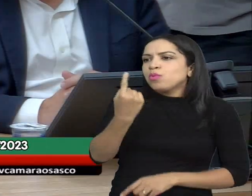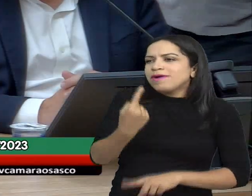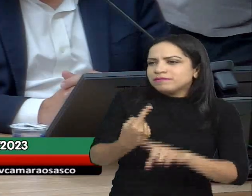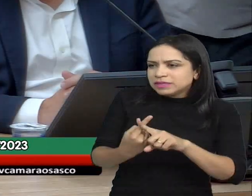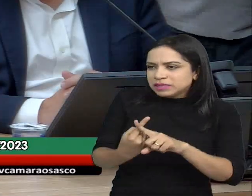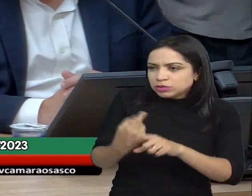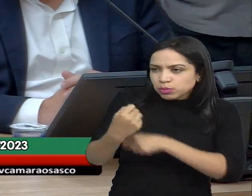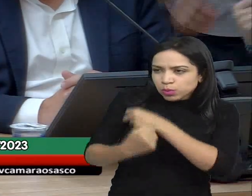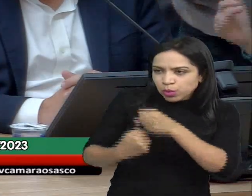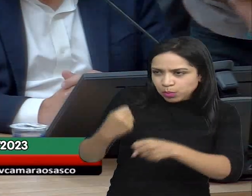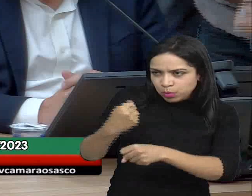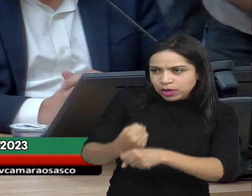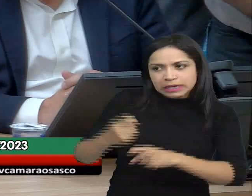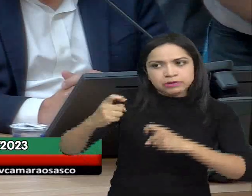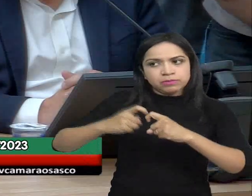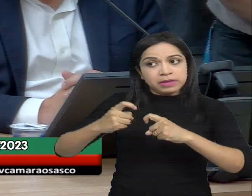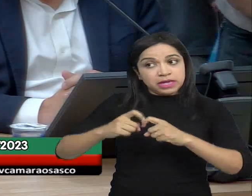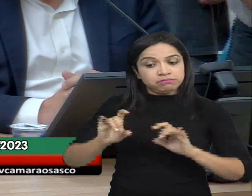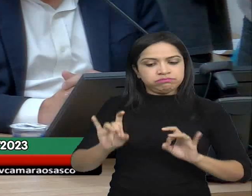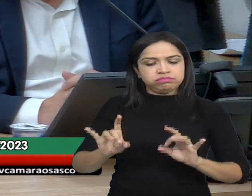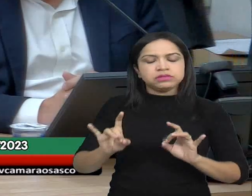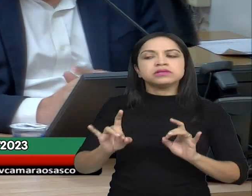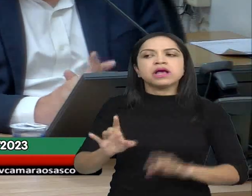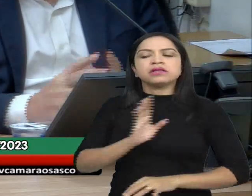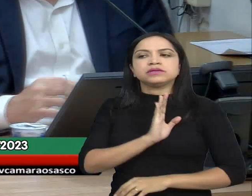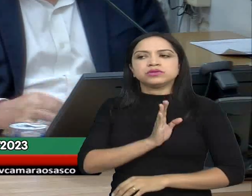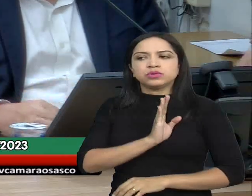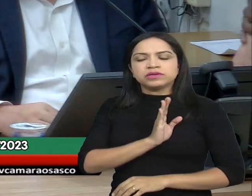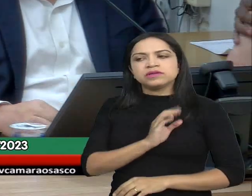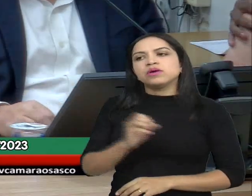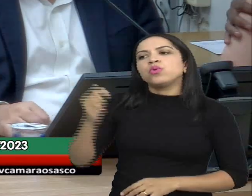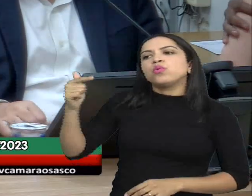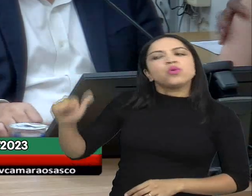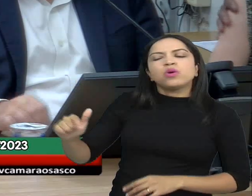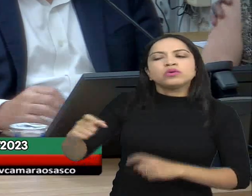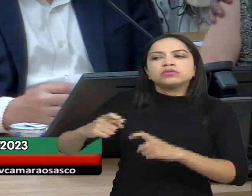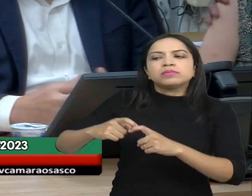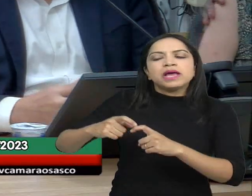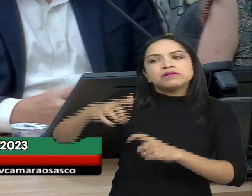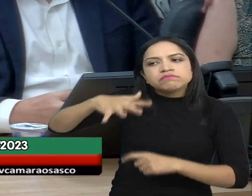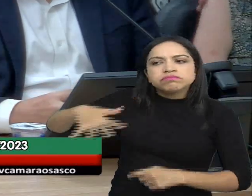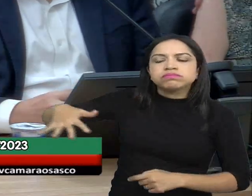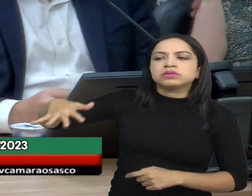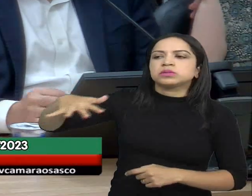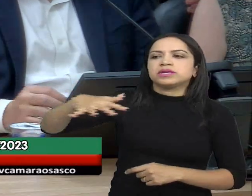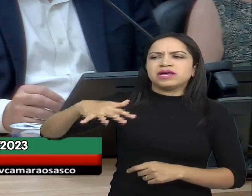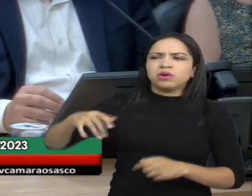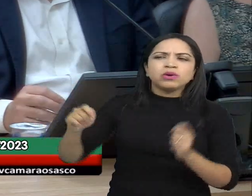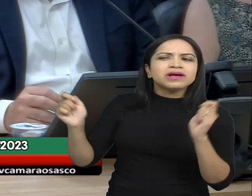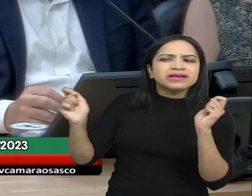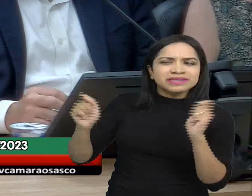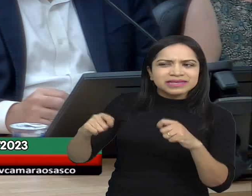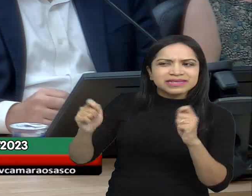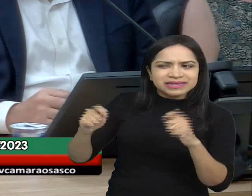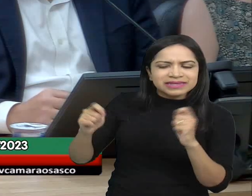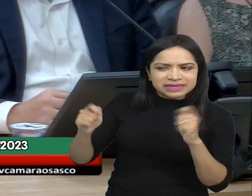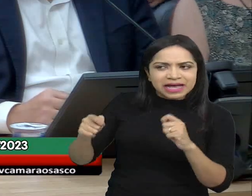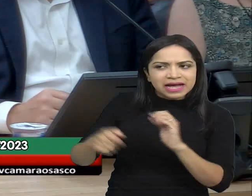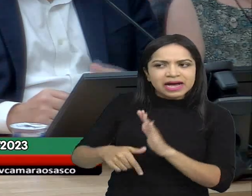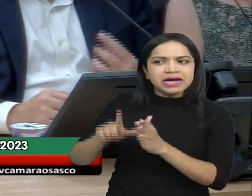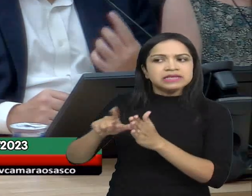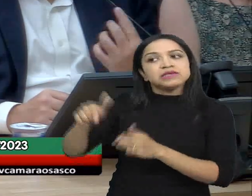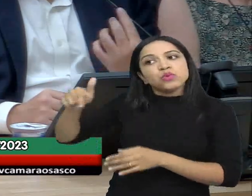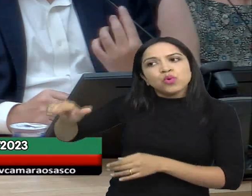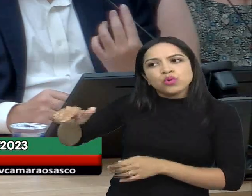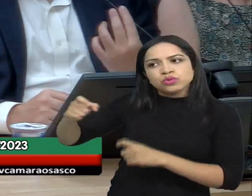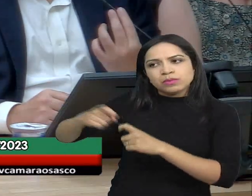seja no cardiologista, ou até mesmo um clínico, tem como saber, se ele passar pelo clínico, tem como saber como é que